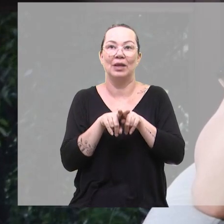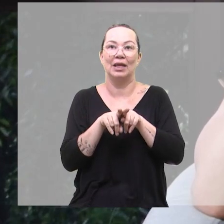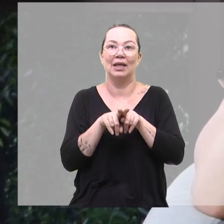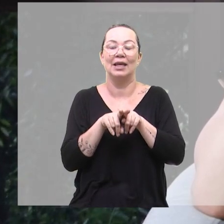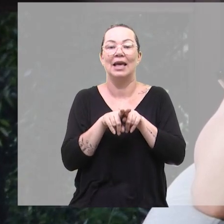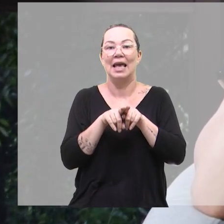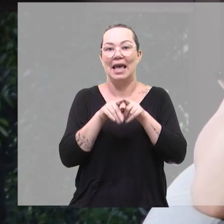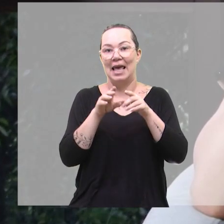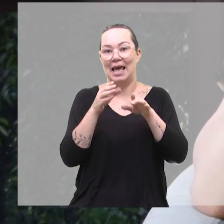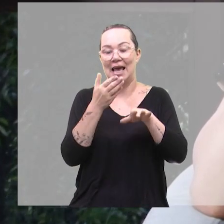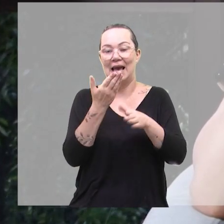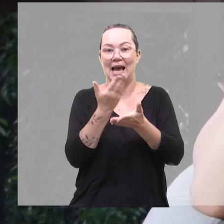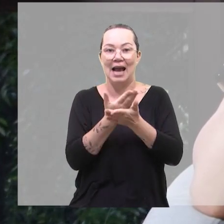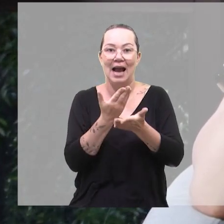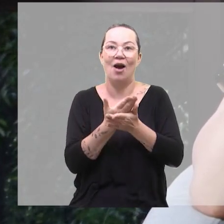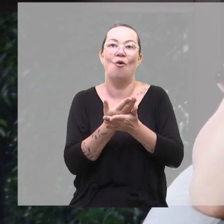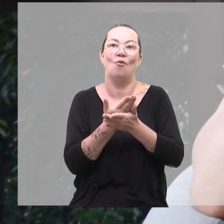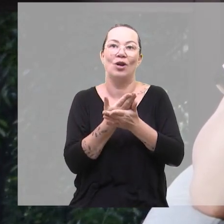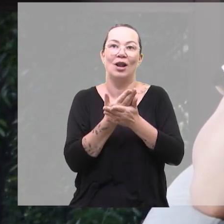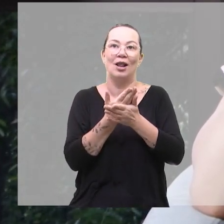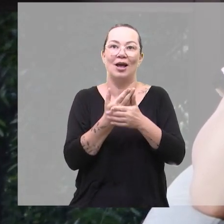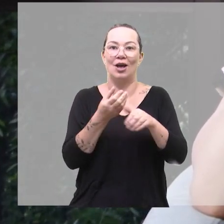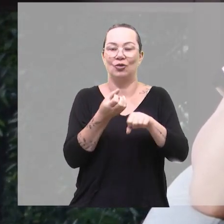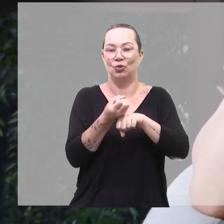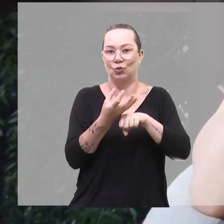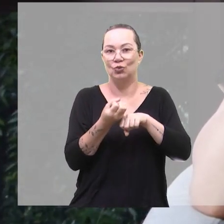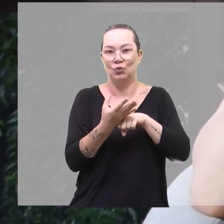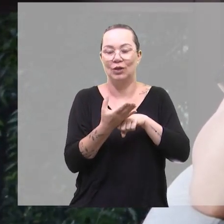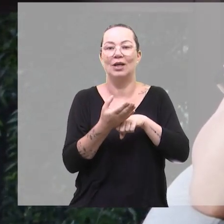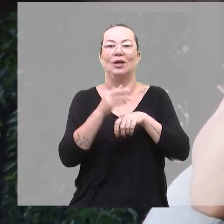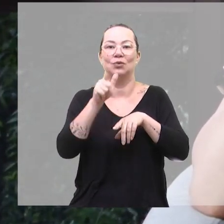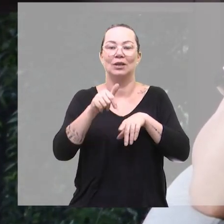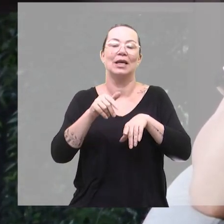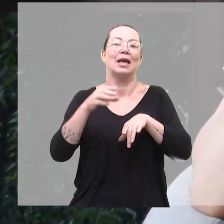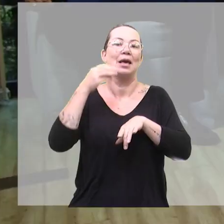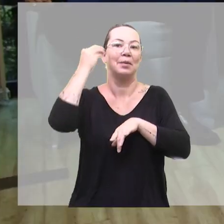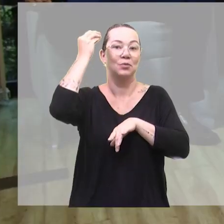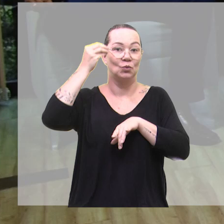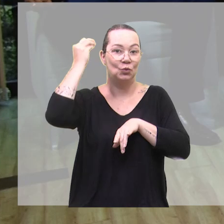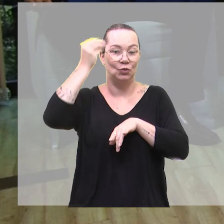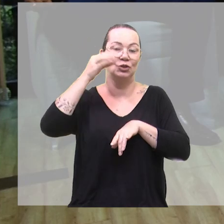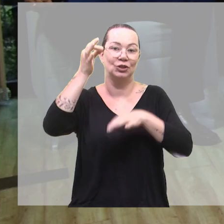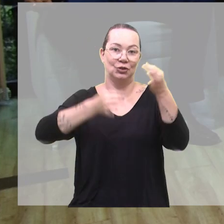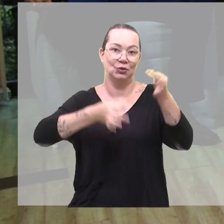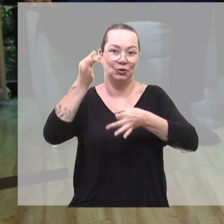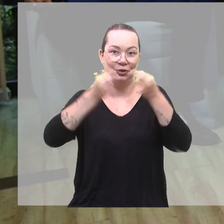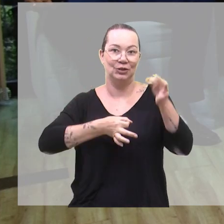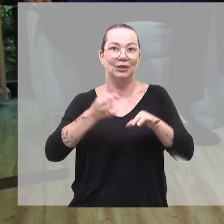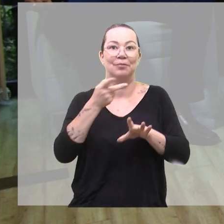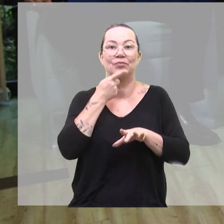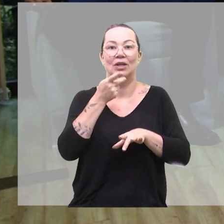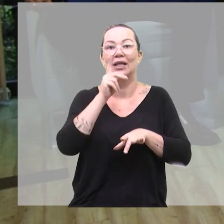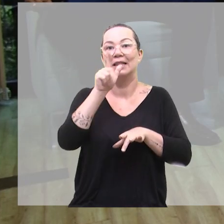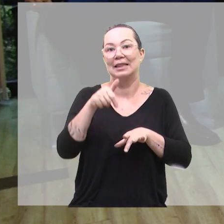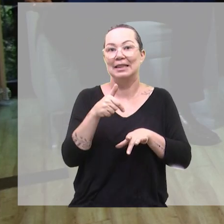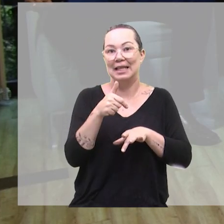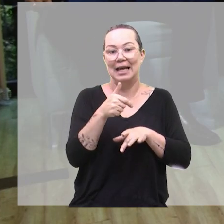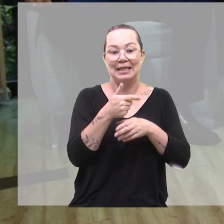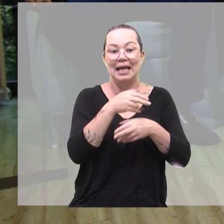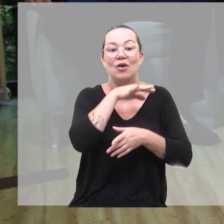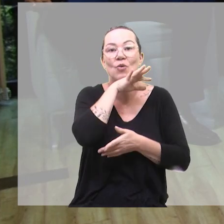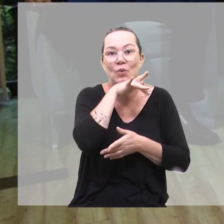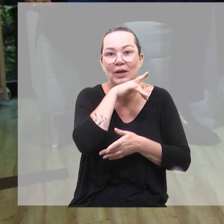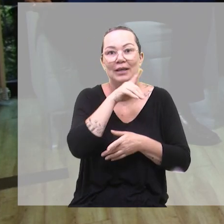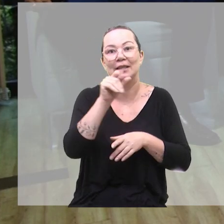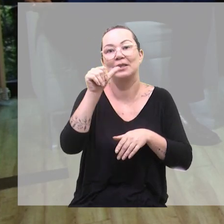e também eu dou aula no direito, uma disciplina que é psicologia jurídica. Então eu digo sempre que nada é